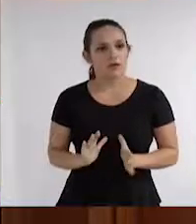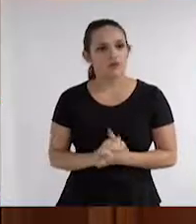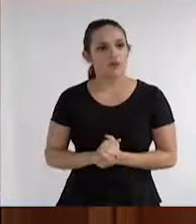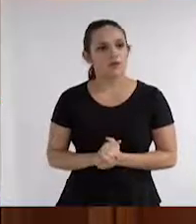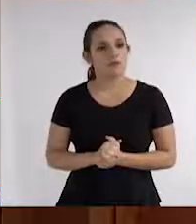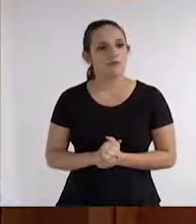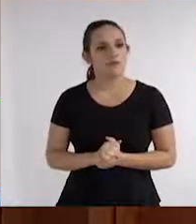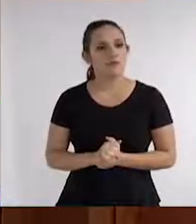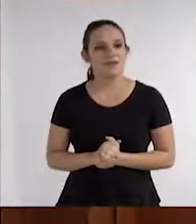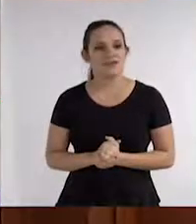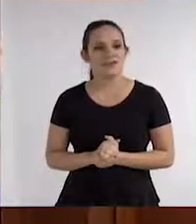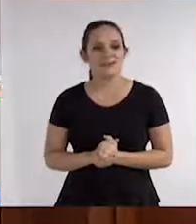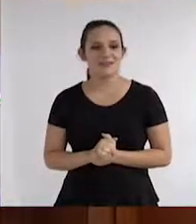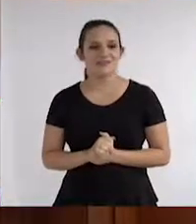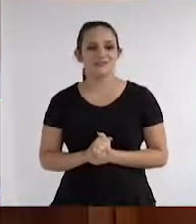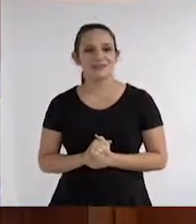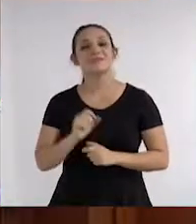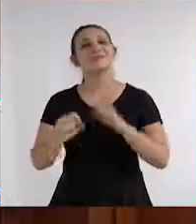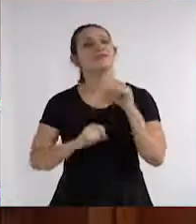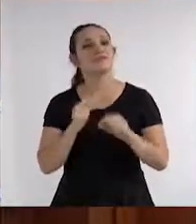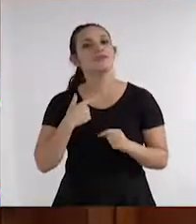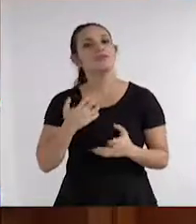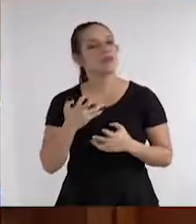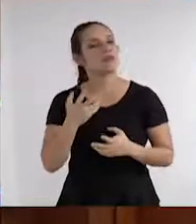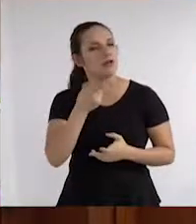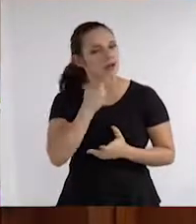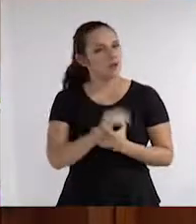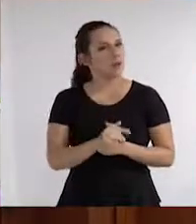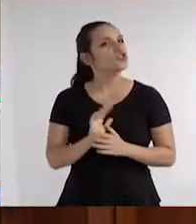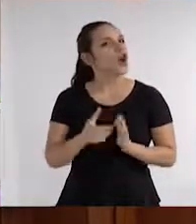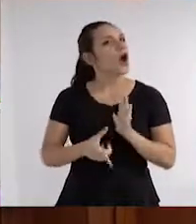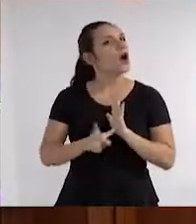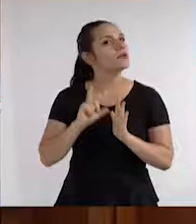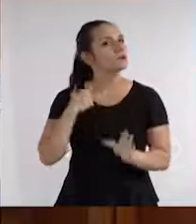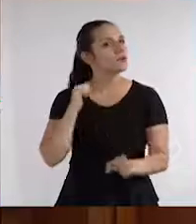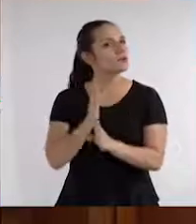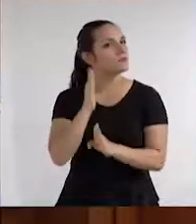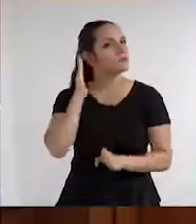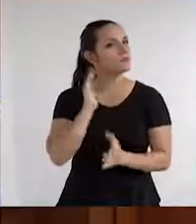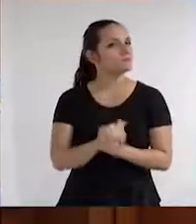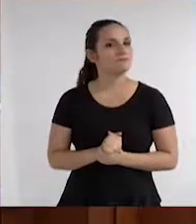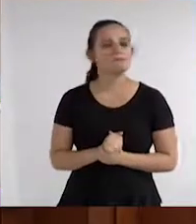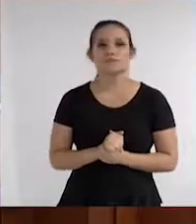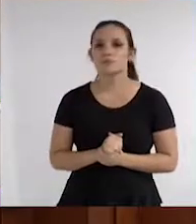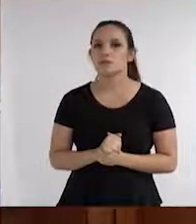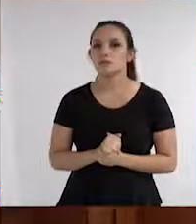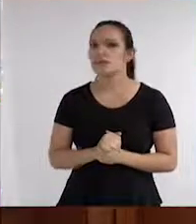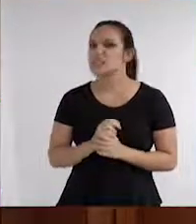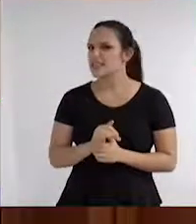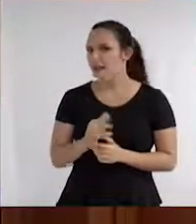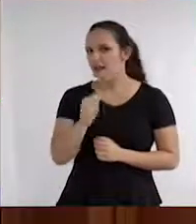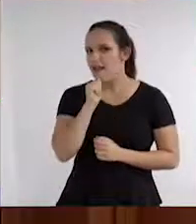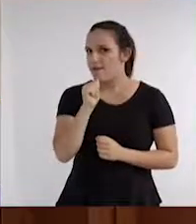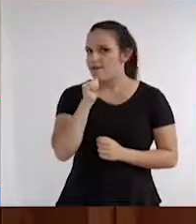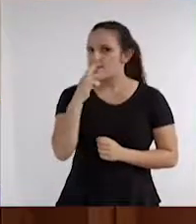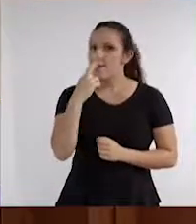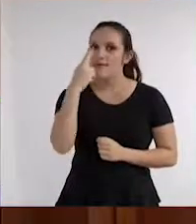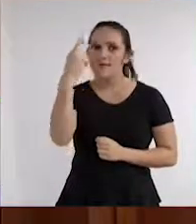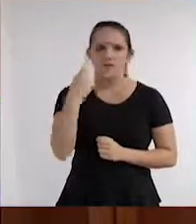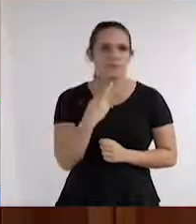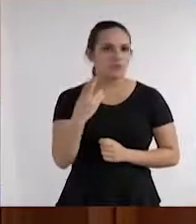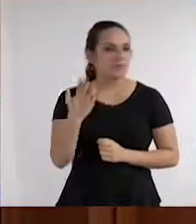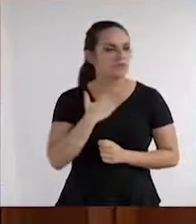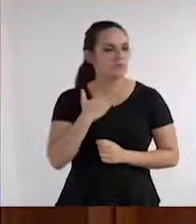fazer aqui uma premonição. Enquanto não for respondida essa pergunta, qual que é a prova de que aquele triplex